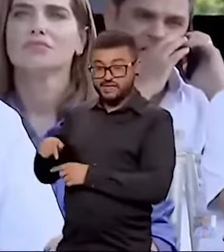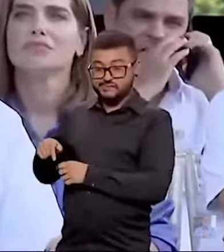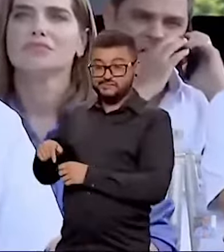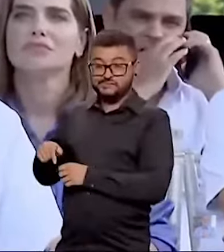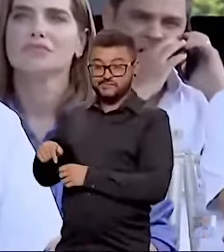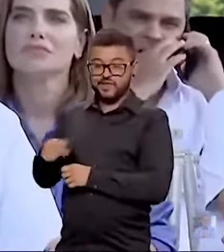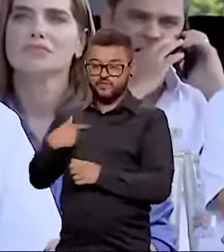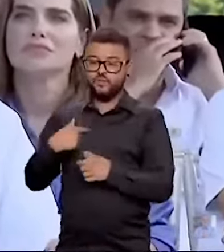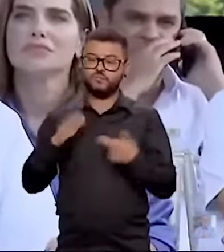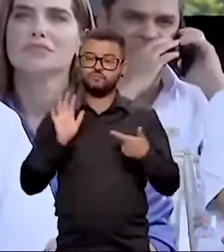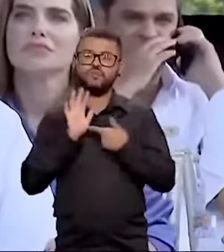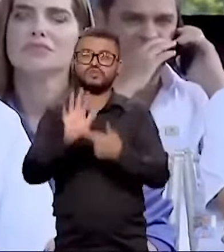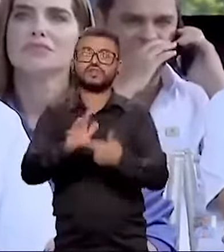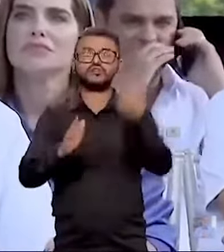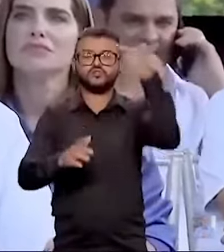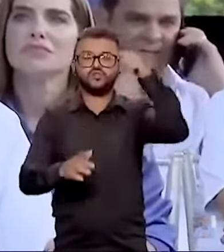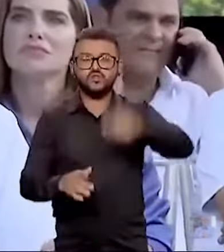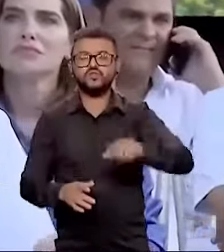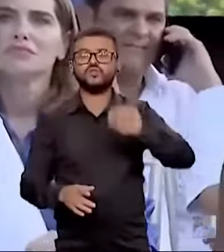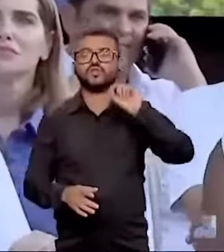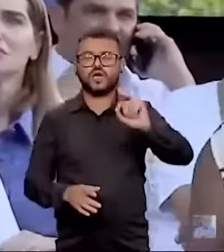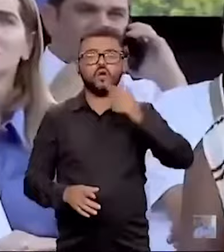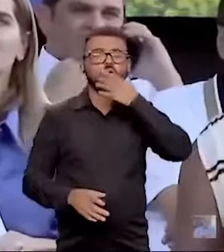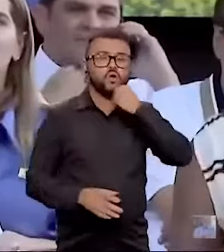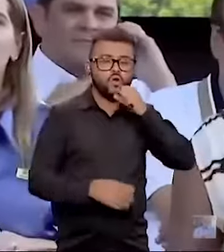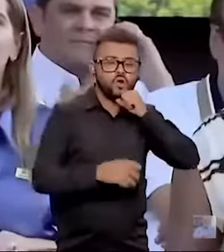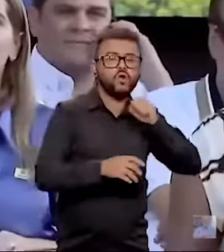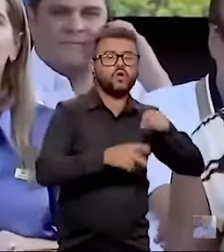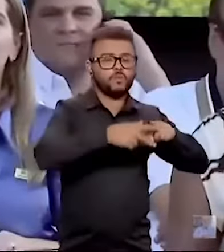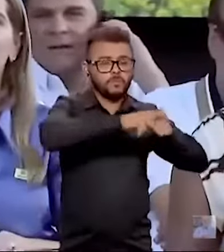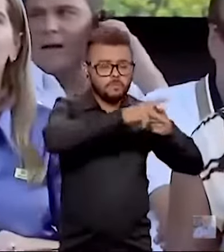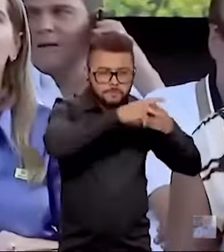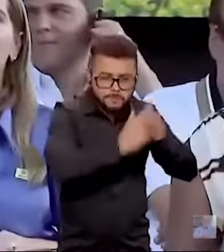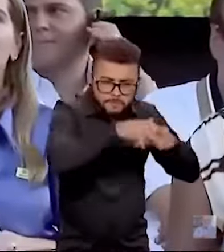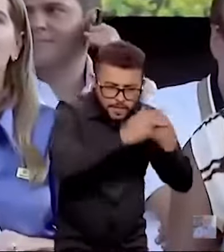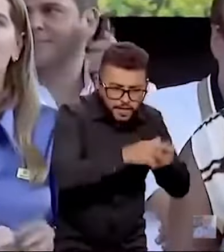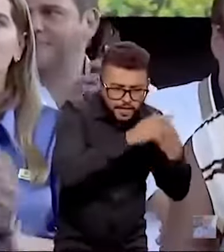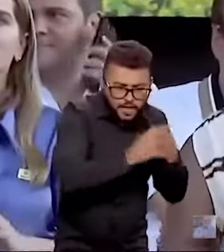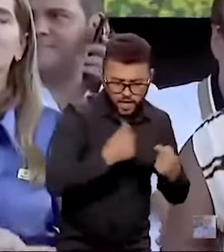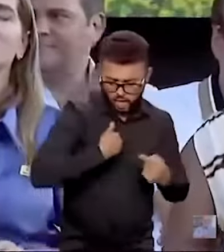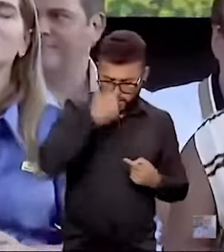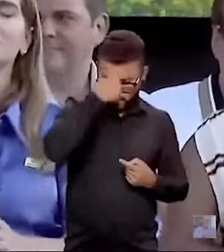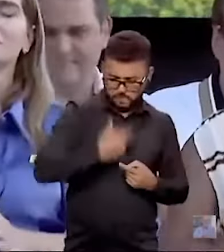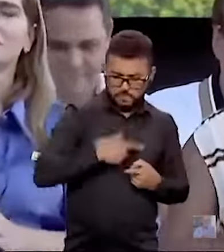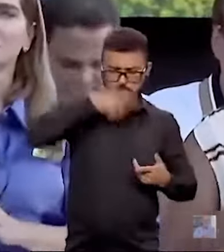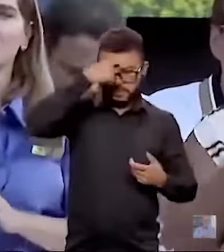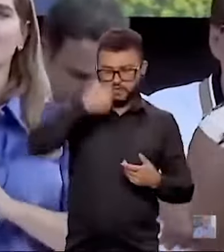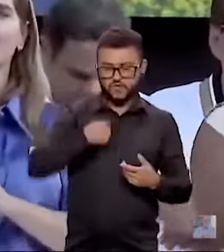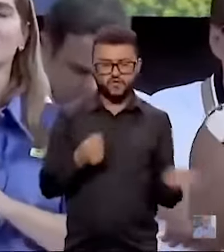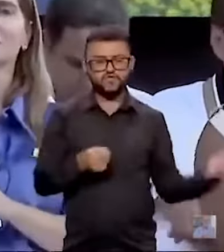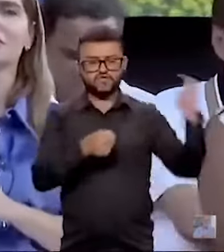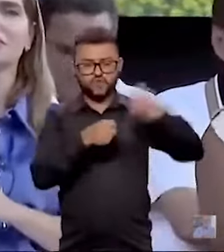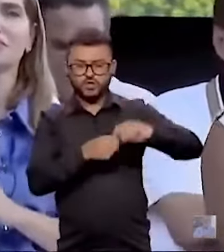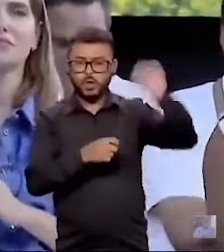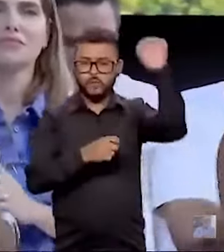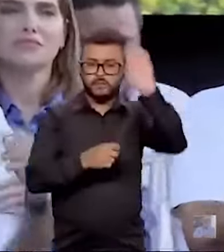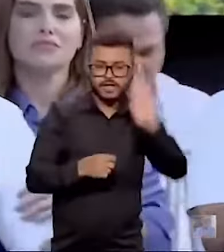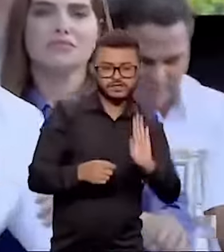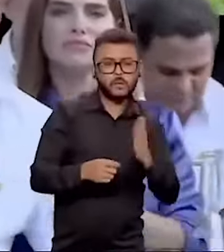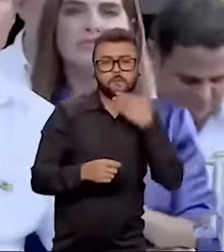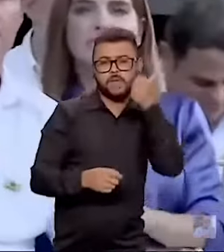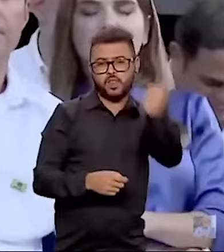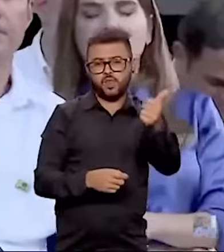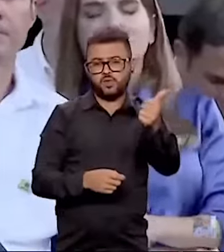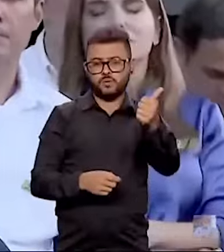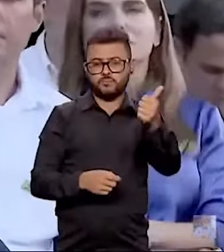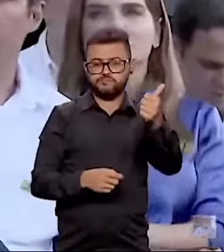país e afundaram esse país, eu vou provar outra vez, um torneiro mecânico vai recuperar este país